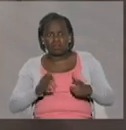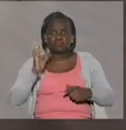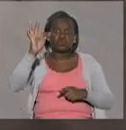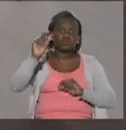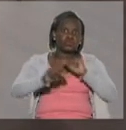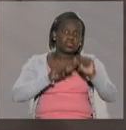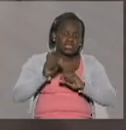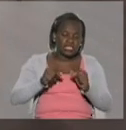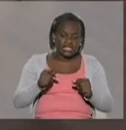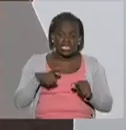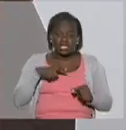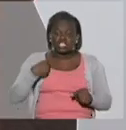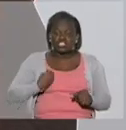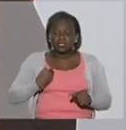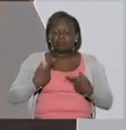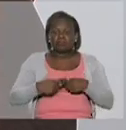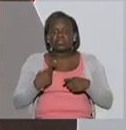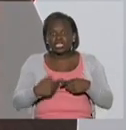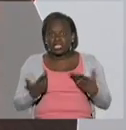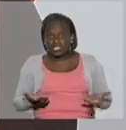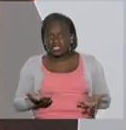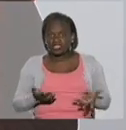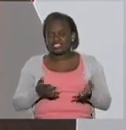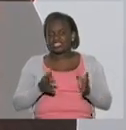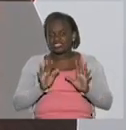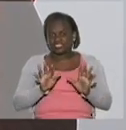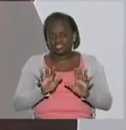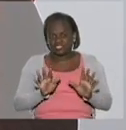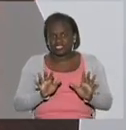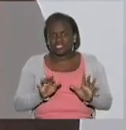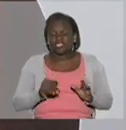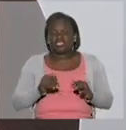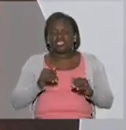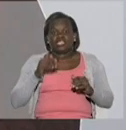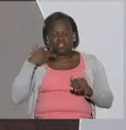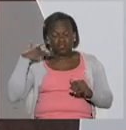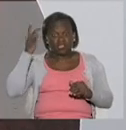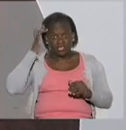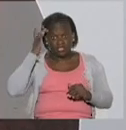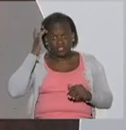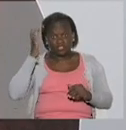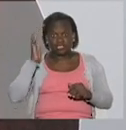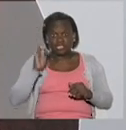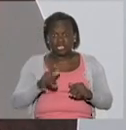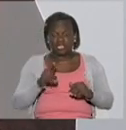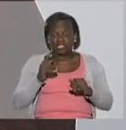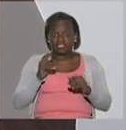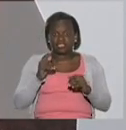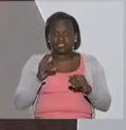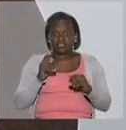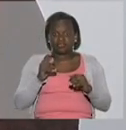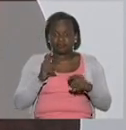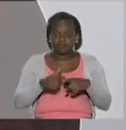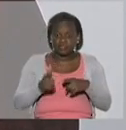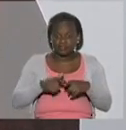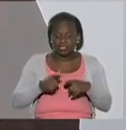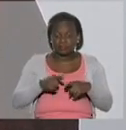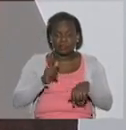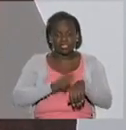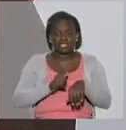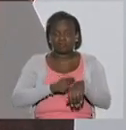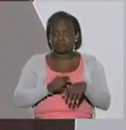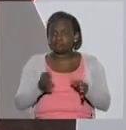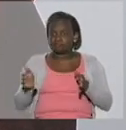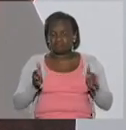para onde vamos, por que estou aqui, né? Que são grandes. Eu acho que é uma questão assim que